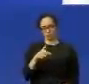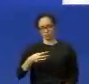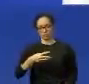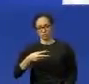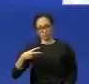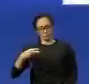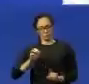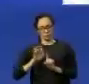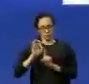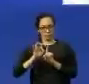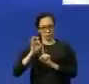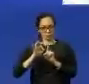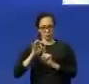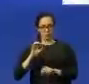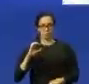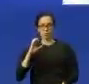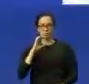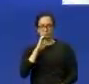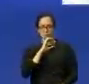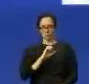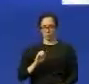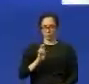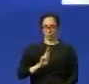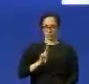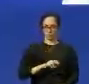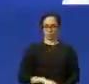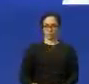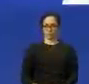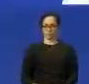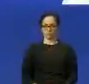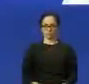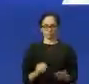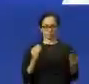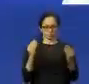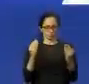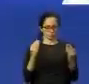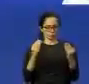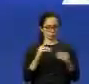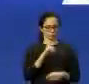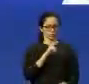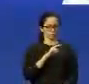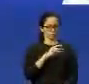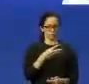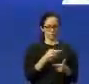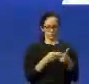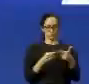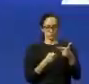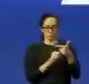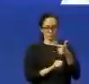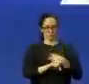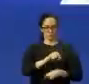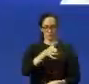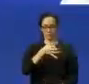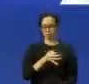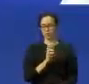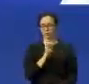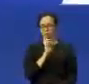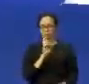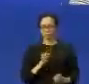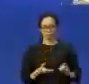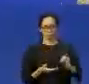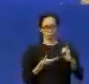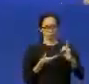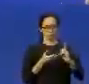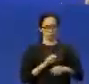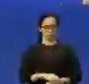a variação de temperatura para o uso do chuveiro em super quente, não é? Então, nós temos uma relação de 3/8. Alternativa certa D,